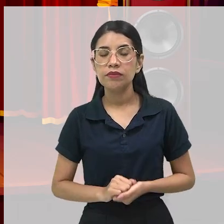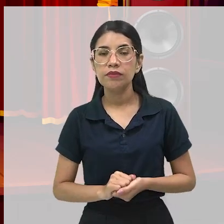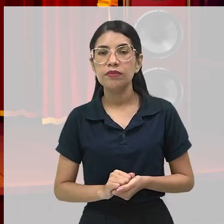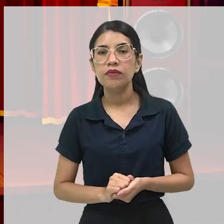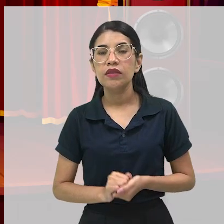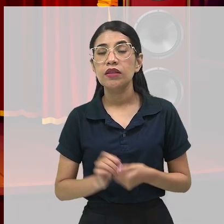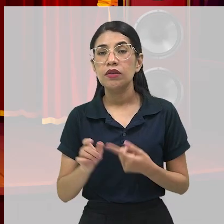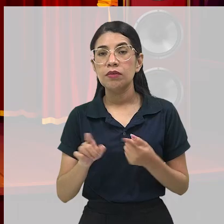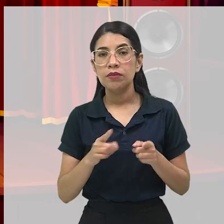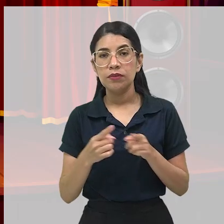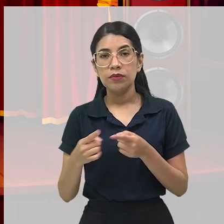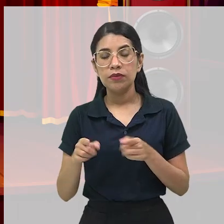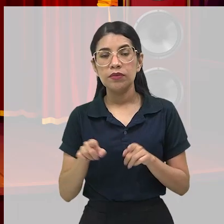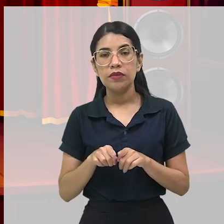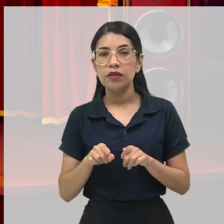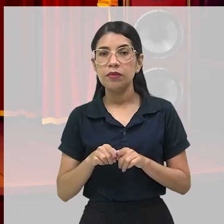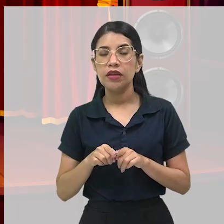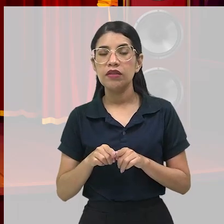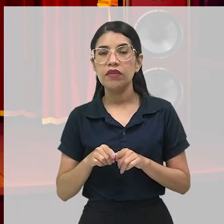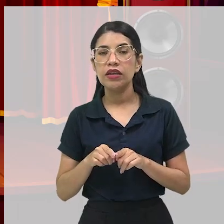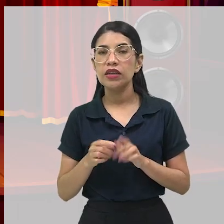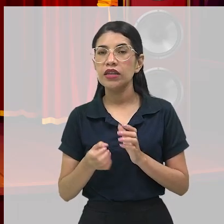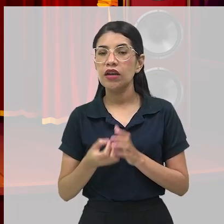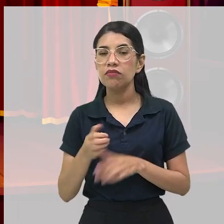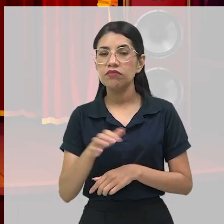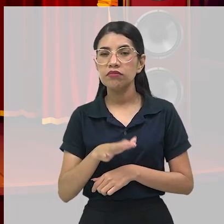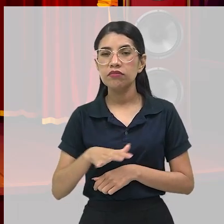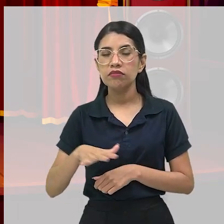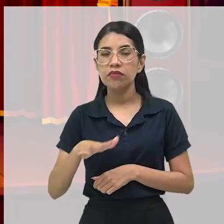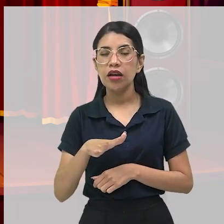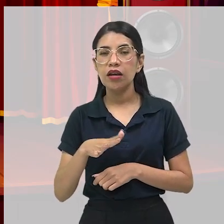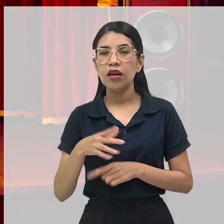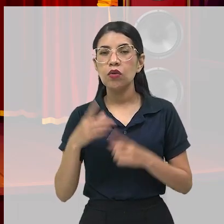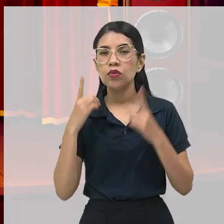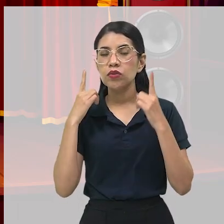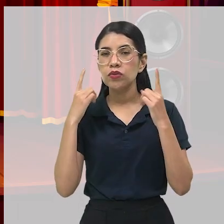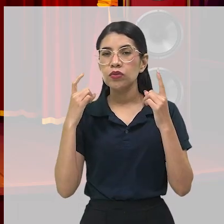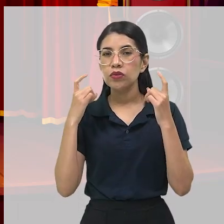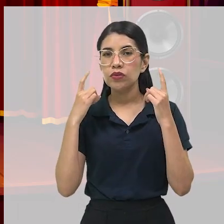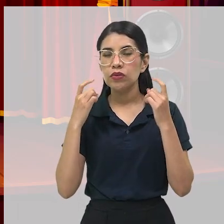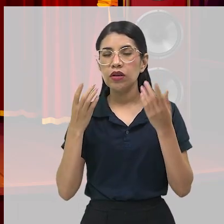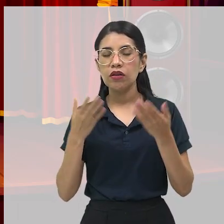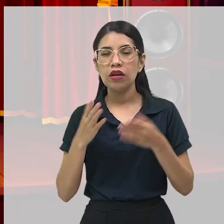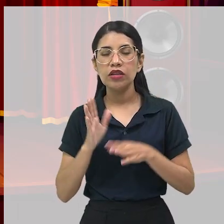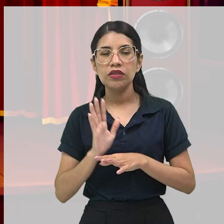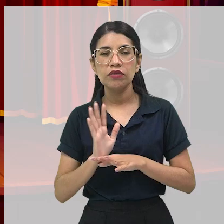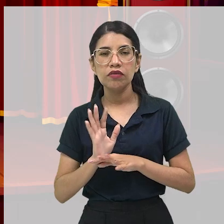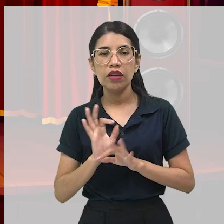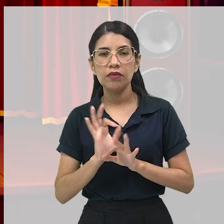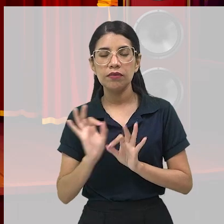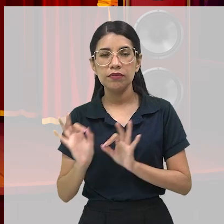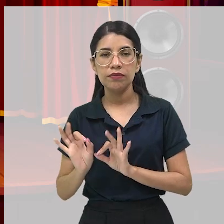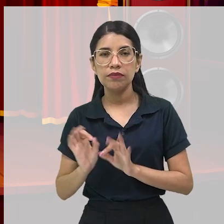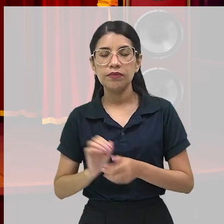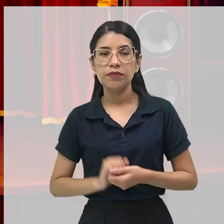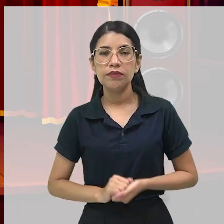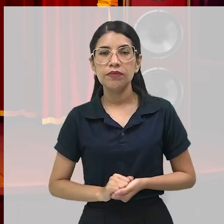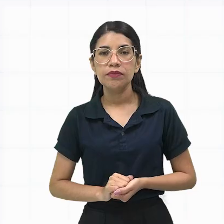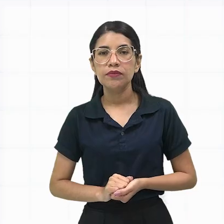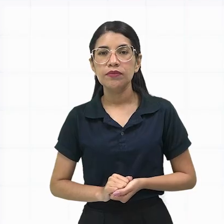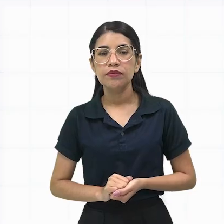Então, a trilha sonora ela vai criar essa ambientação com os sons. Vamos escutar um barulhinho agora para a gente se